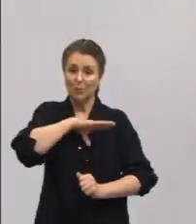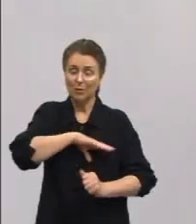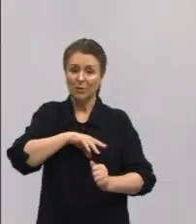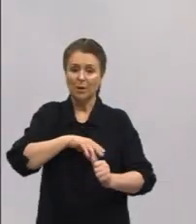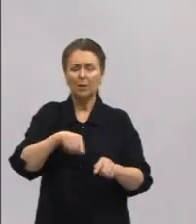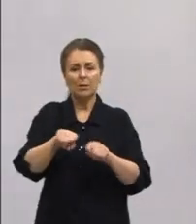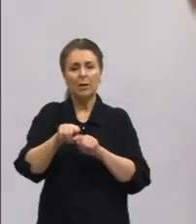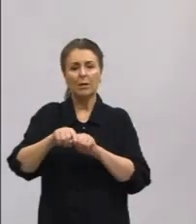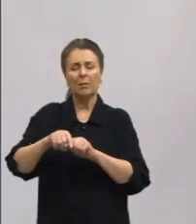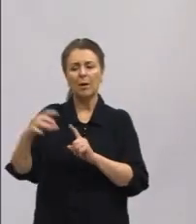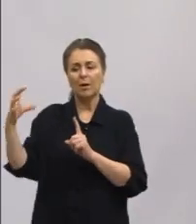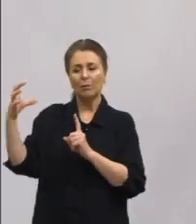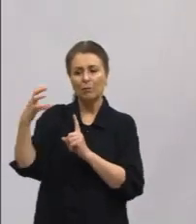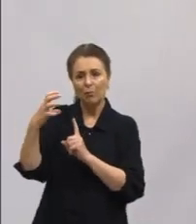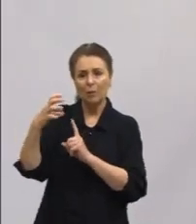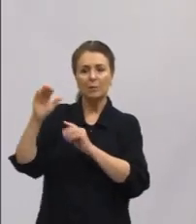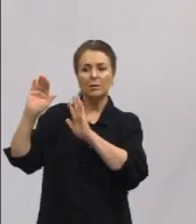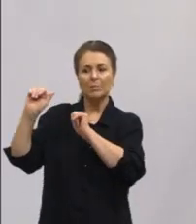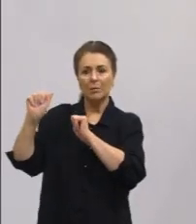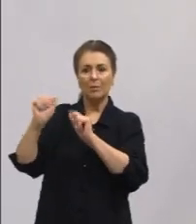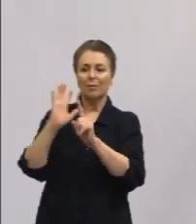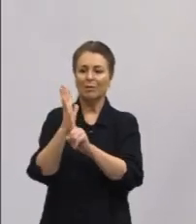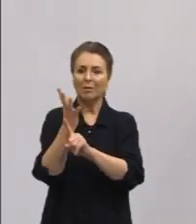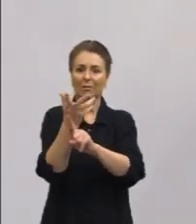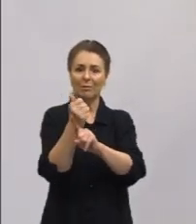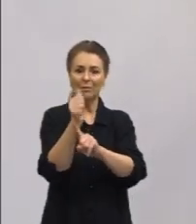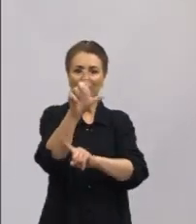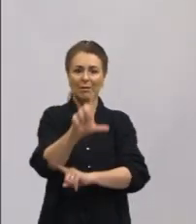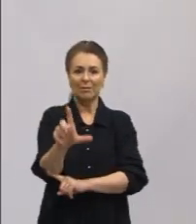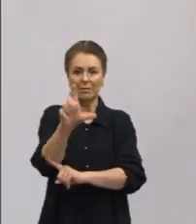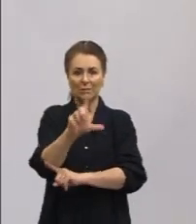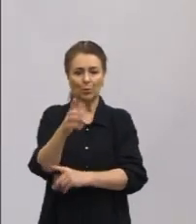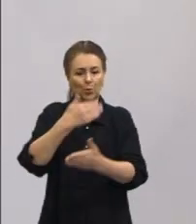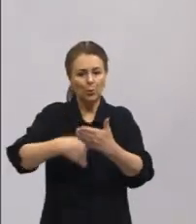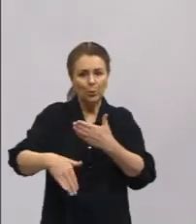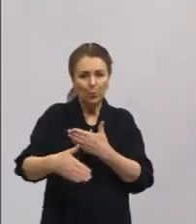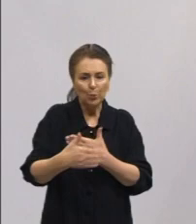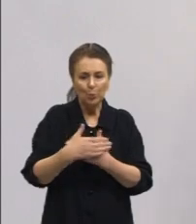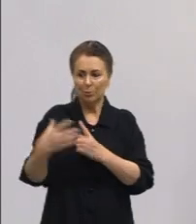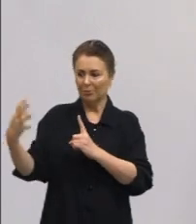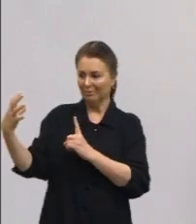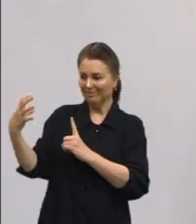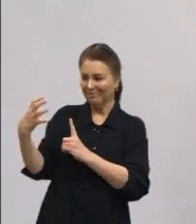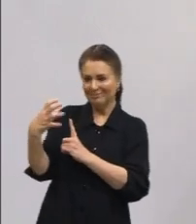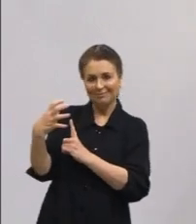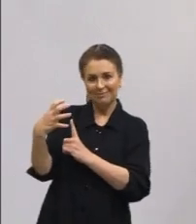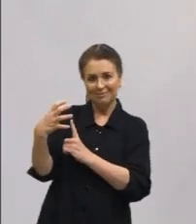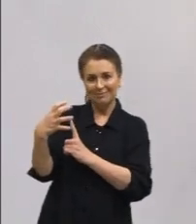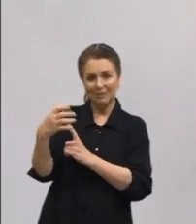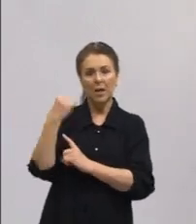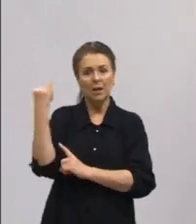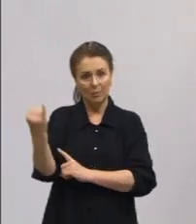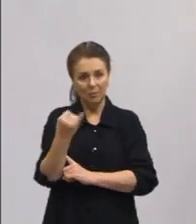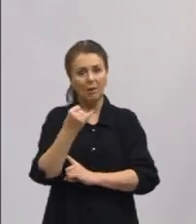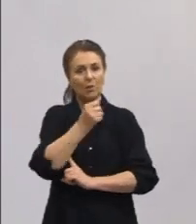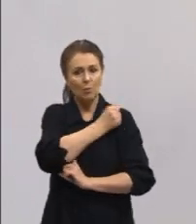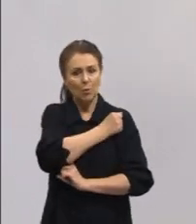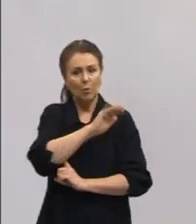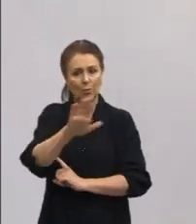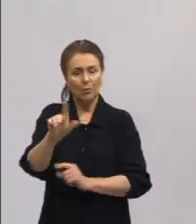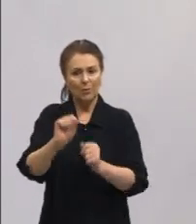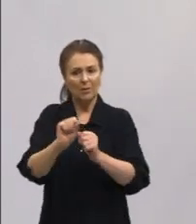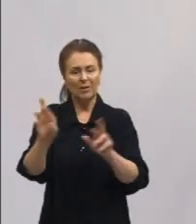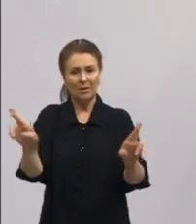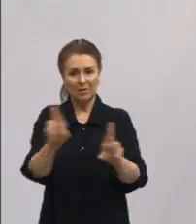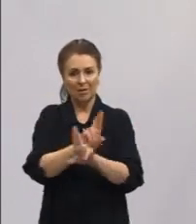espanhol a gente tem influências da arte da literatura e é importante que a gente faça essa relação com os alunos para que vocês que estão